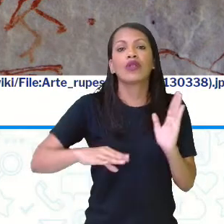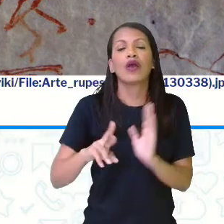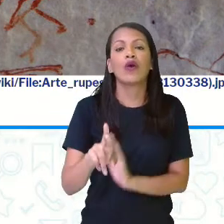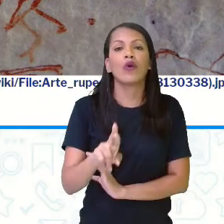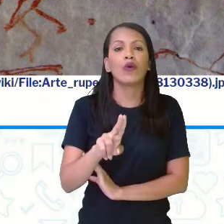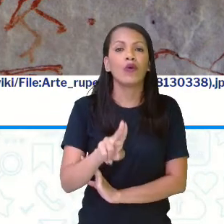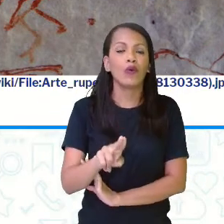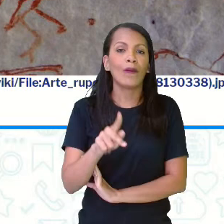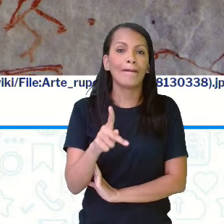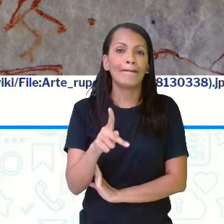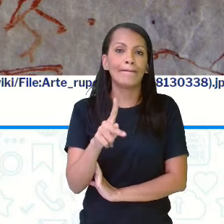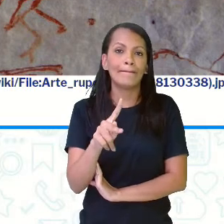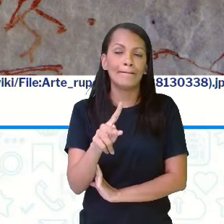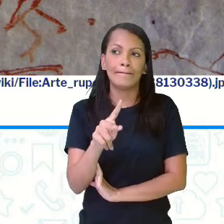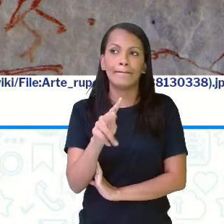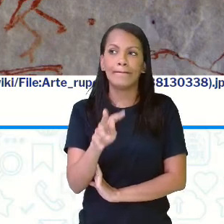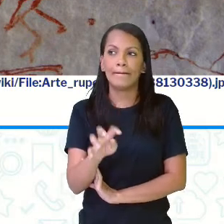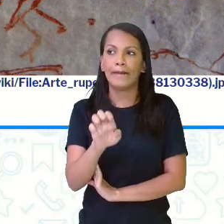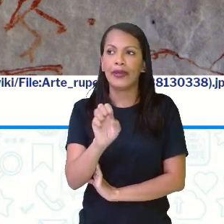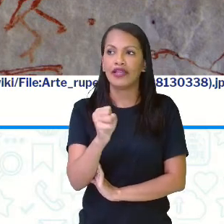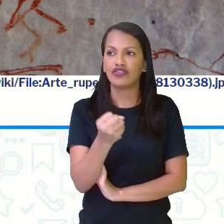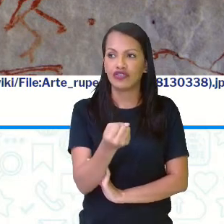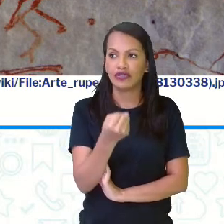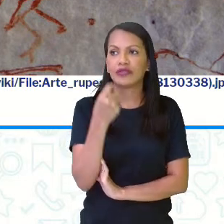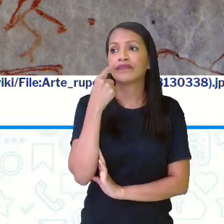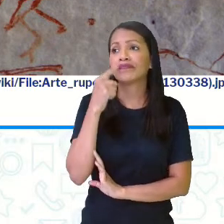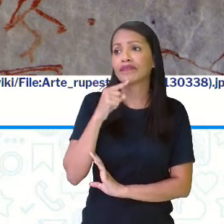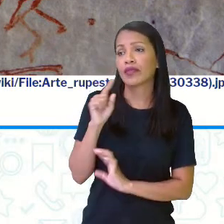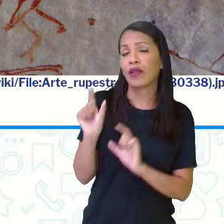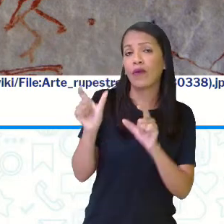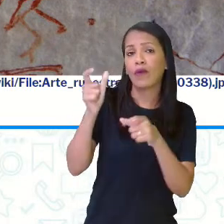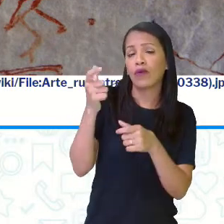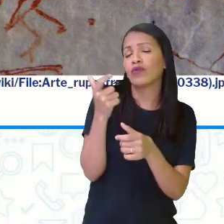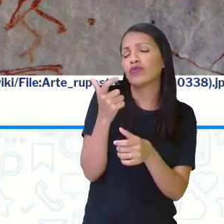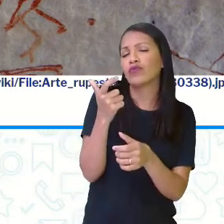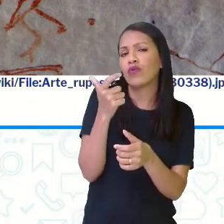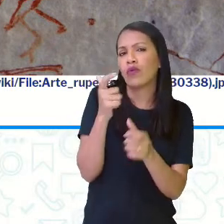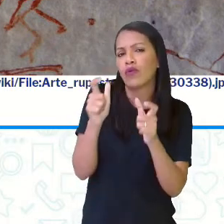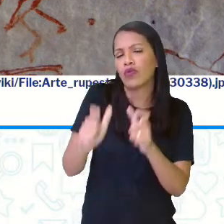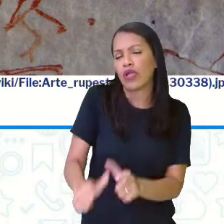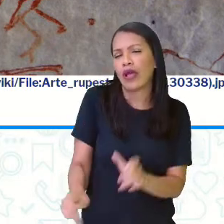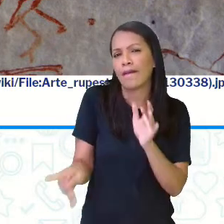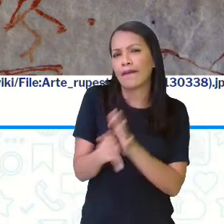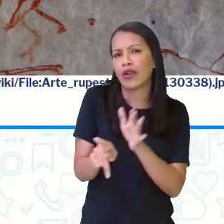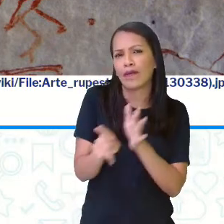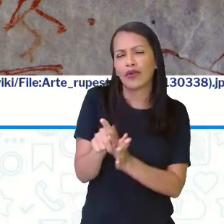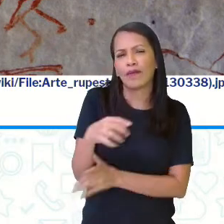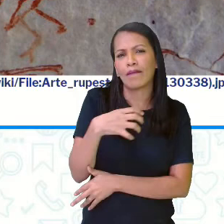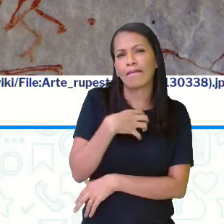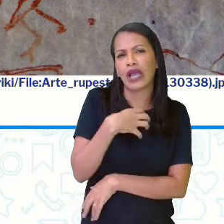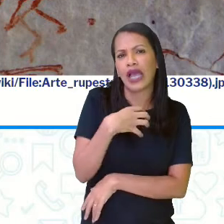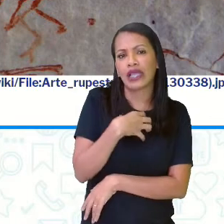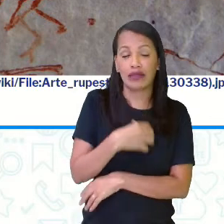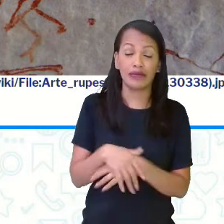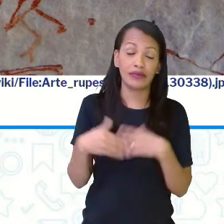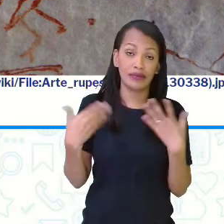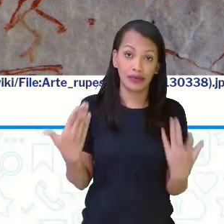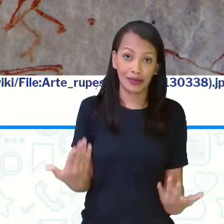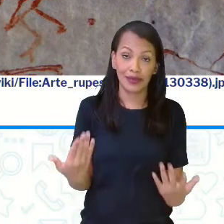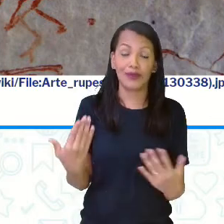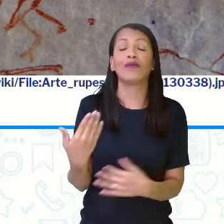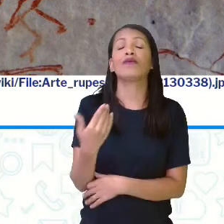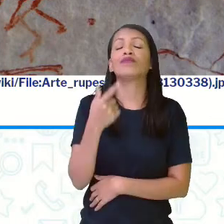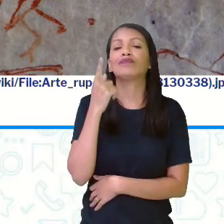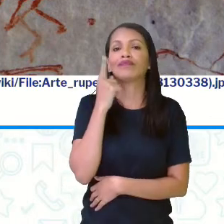aí em São Francisco das Palmeiras, Morro do Chapéu, Bahia. Ou seja, o ser humano vivia, né,